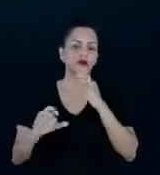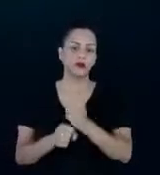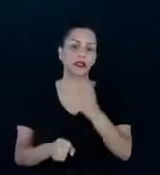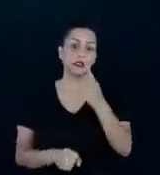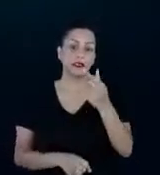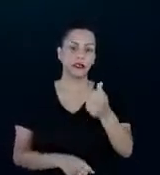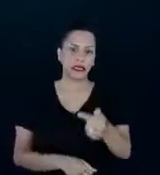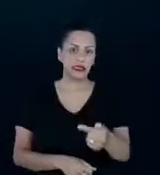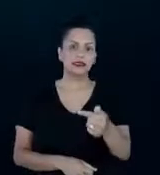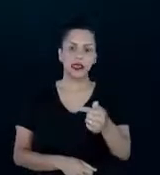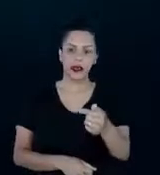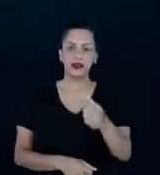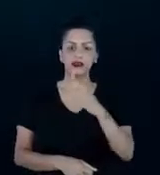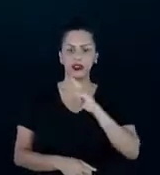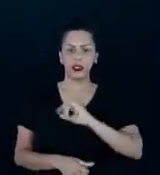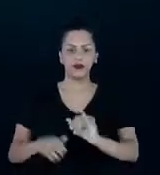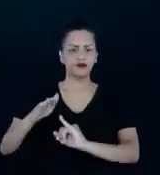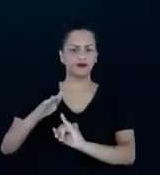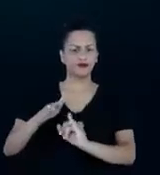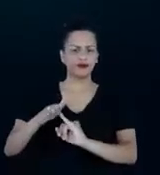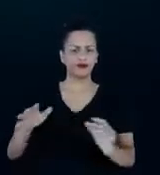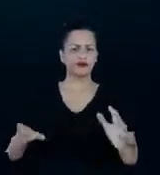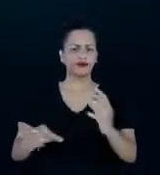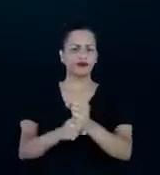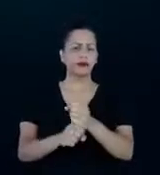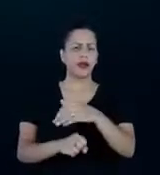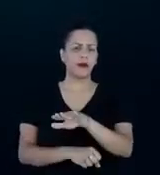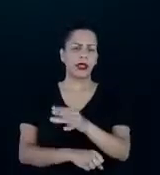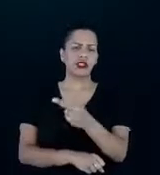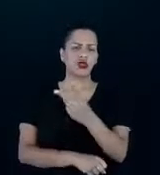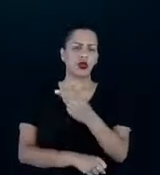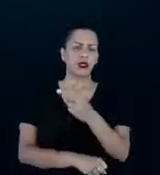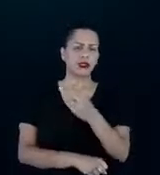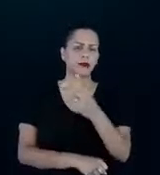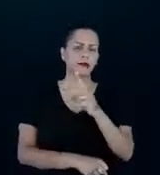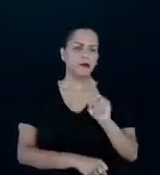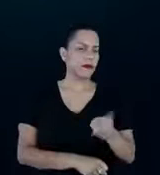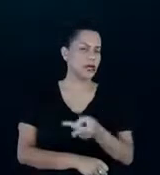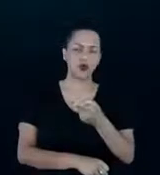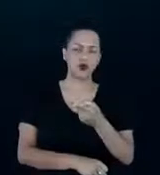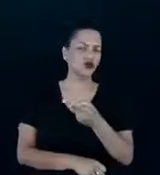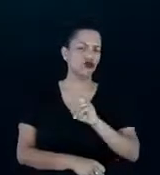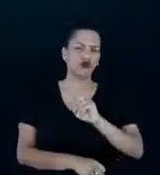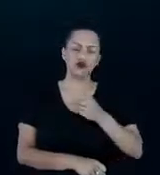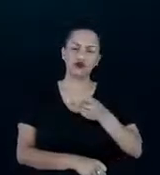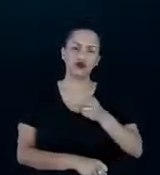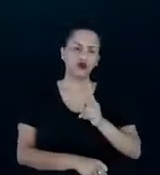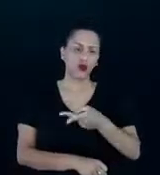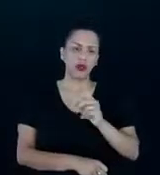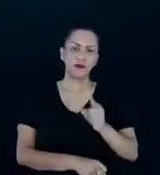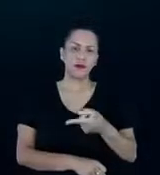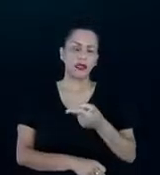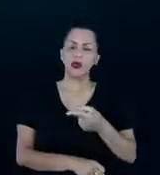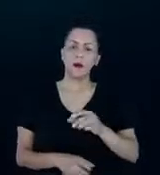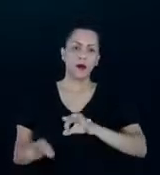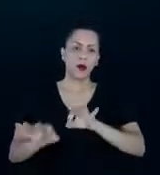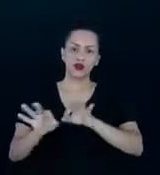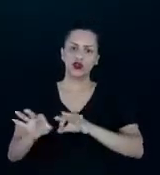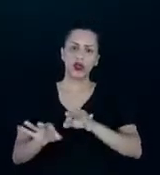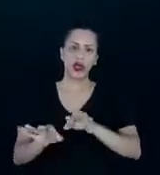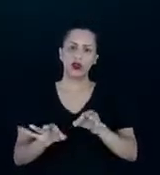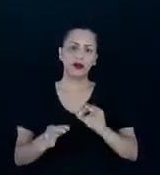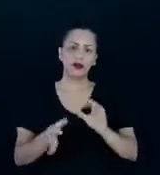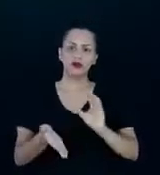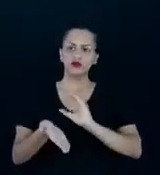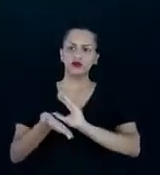17 institutos que congregam aí mais de 2.200 projetos de P&D, faturando mais de 1,5 bilhão de reais em